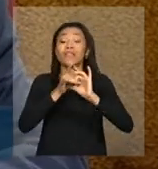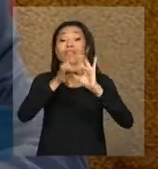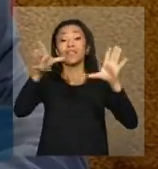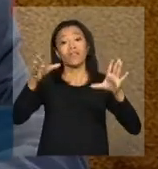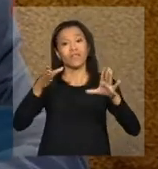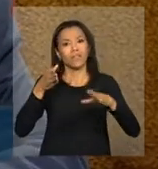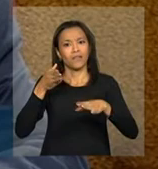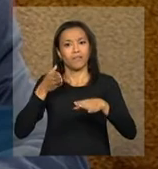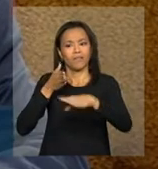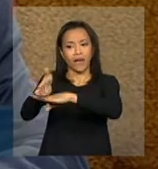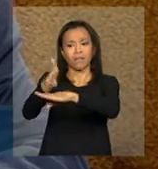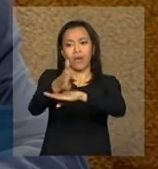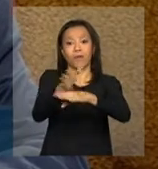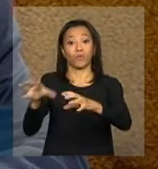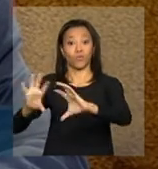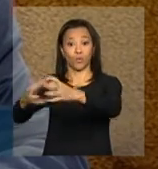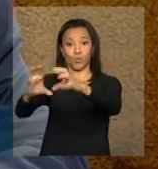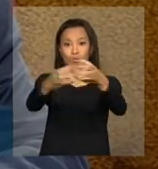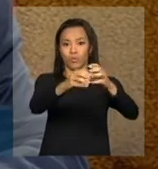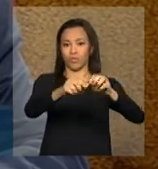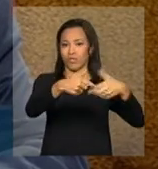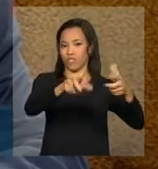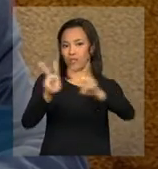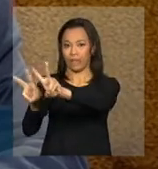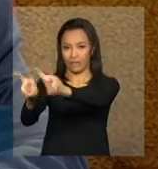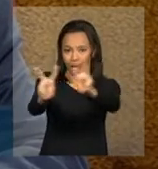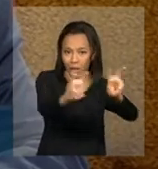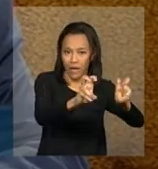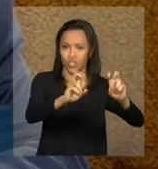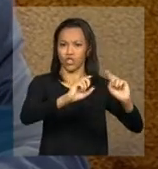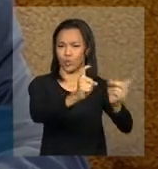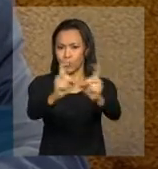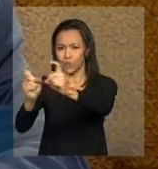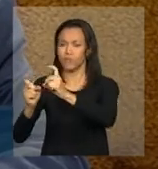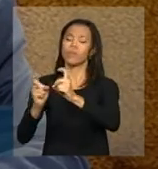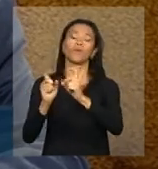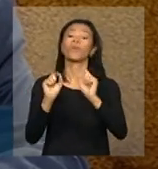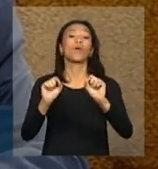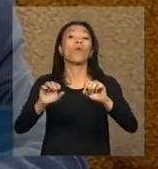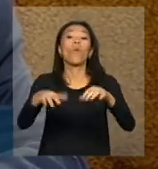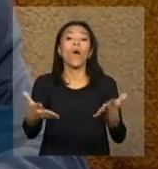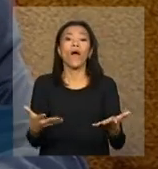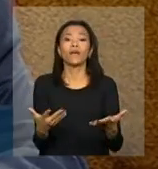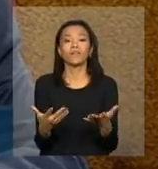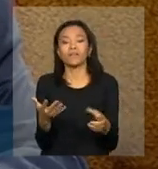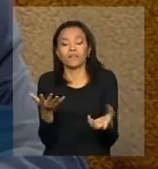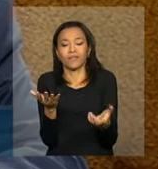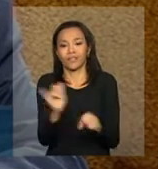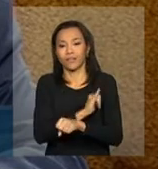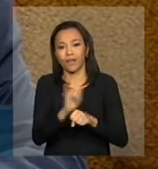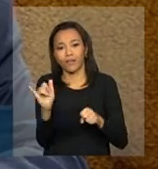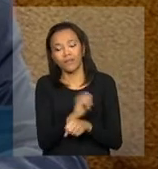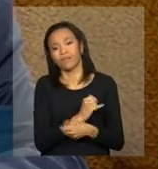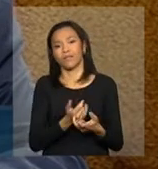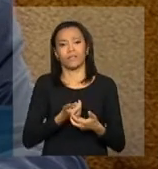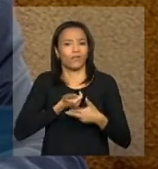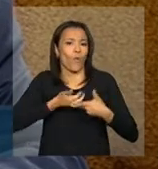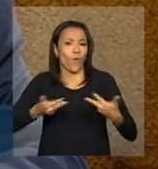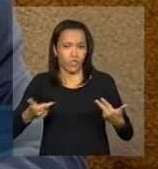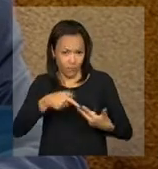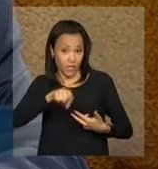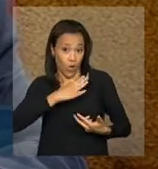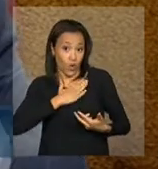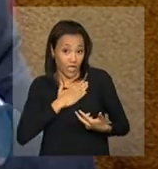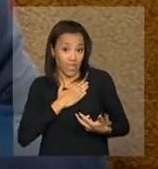grupos de trabalho, já indicarem com o máximo de precisão quais são as ações orçamentárias que vocês gostariam